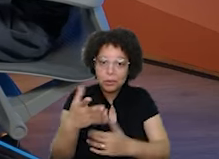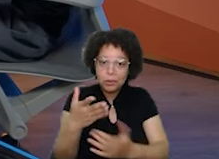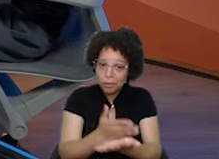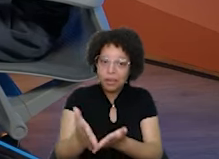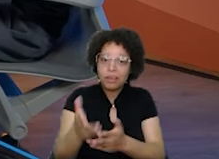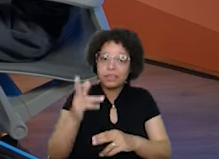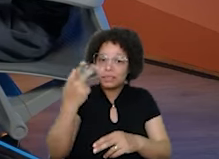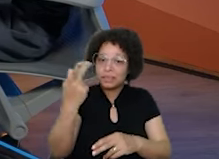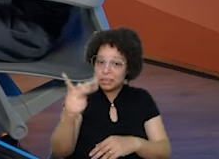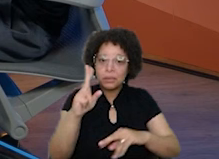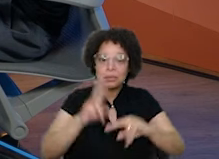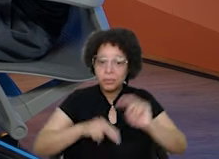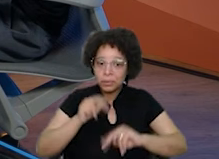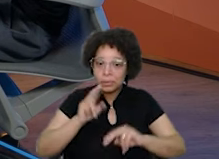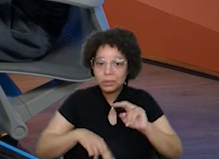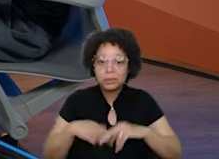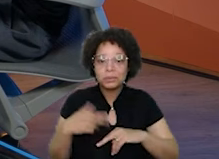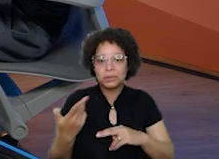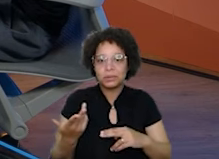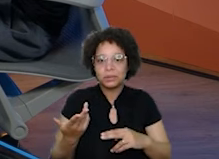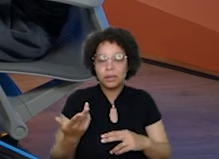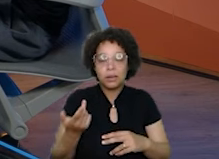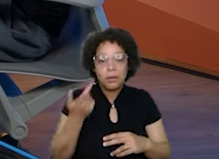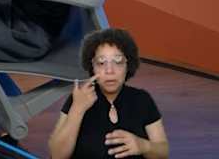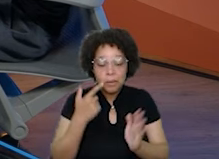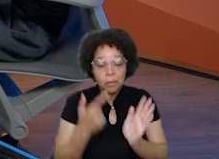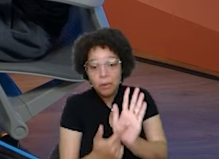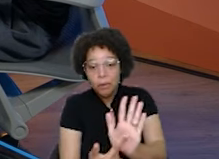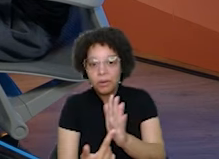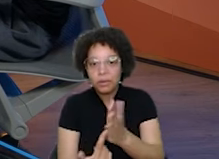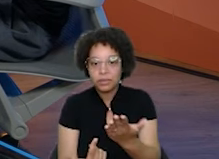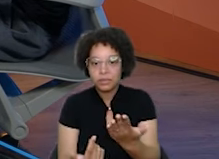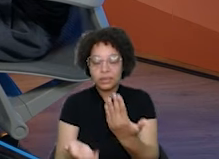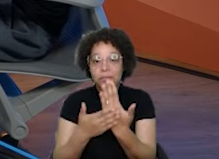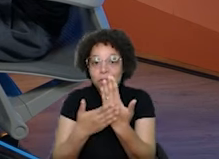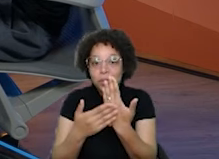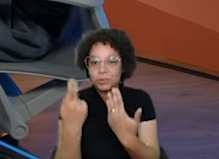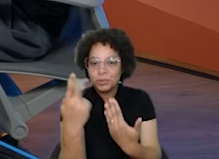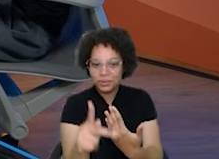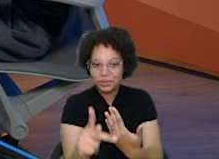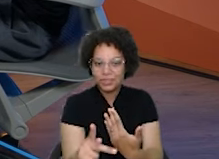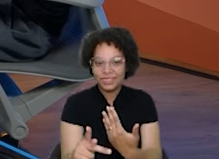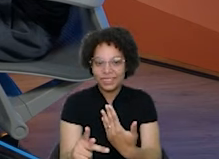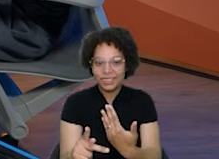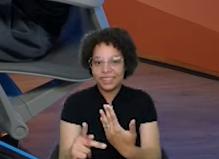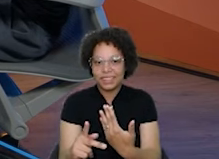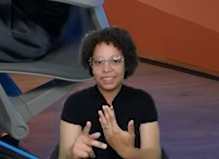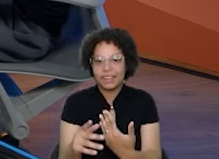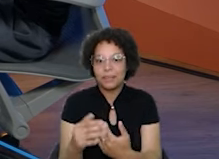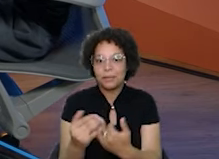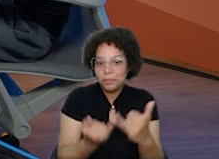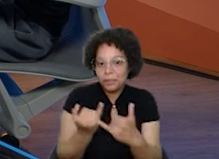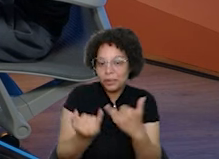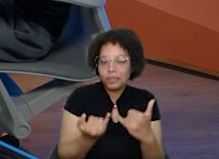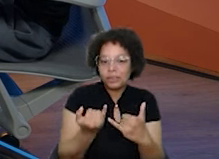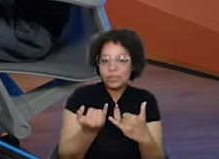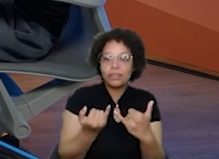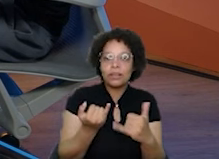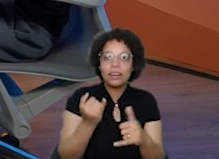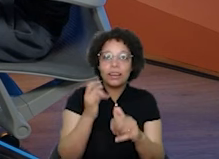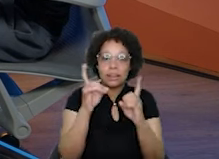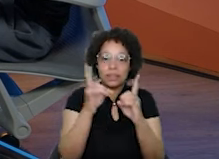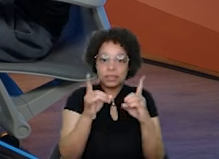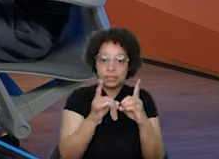é um produto você não quer aparecer mostra o produto dê a evidência pro produto eu até brinco isso um atendimento né